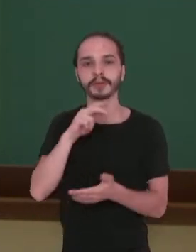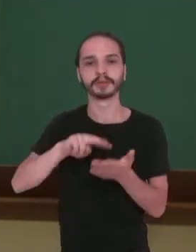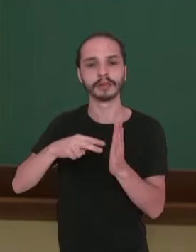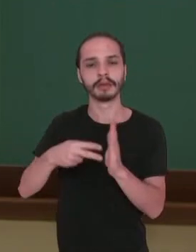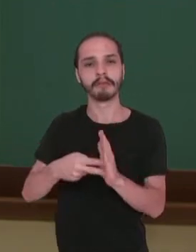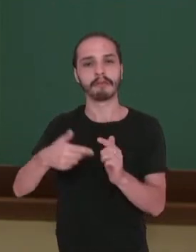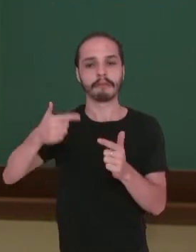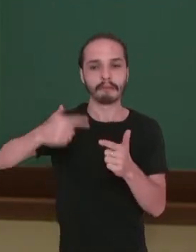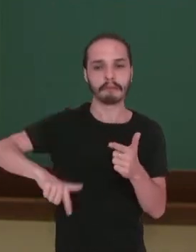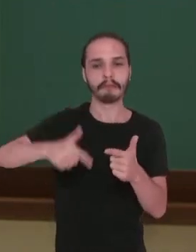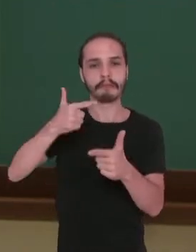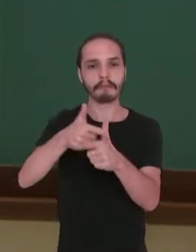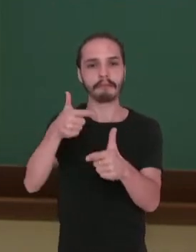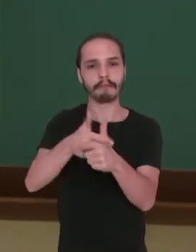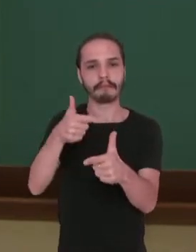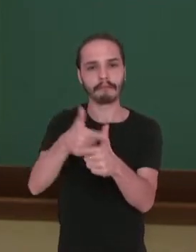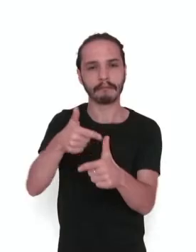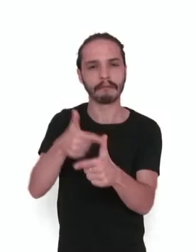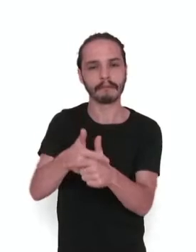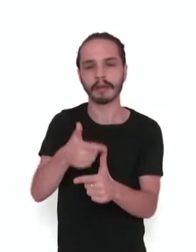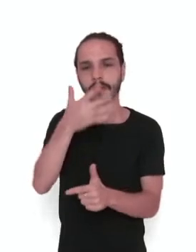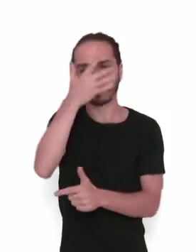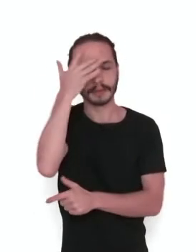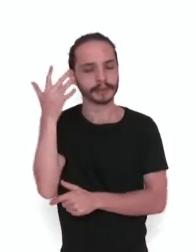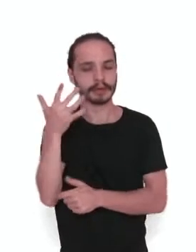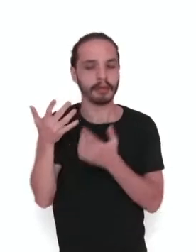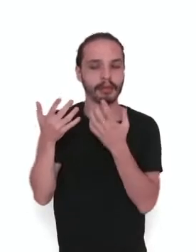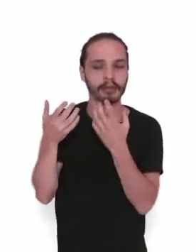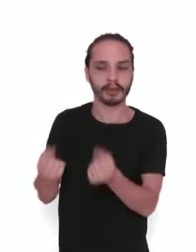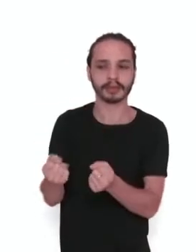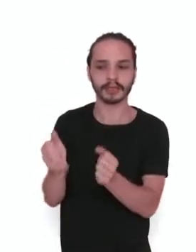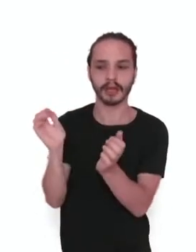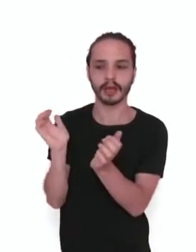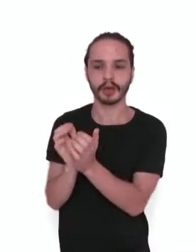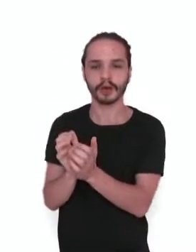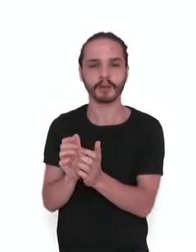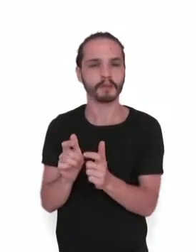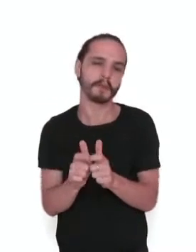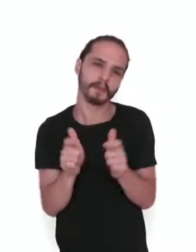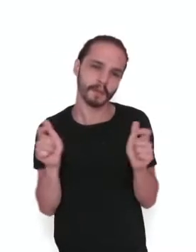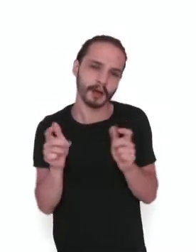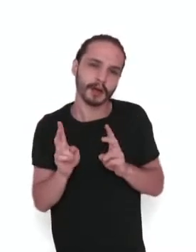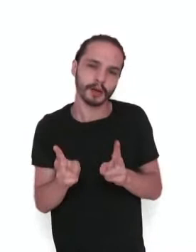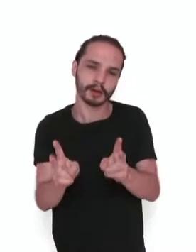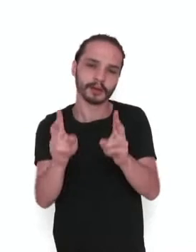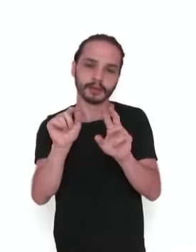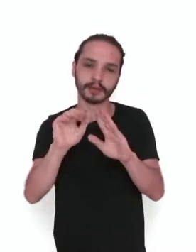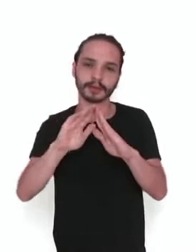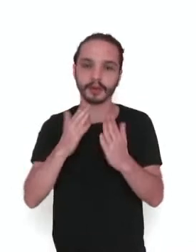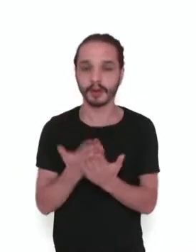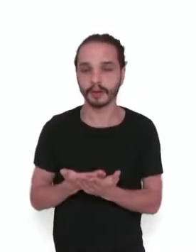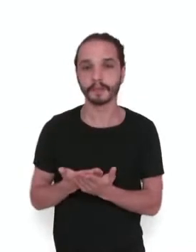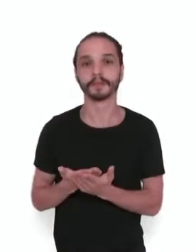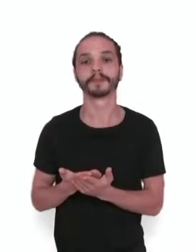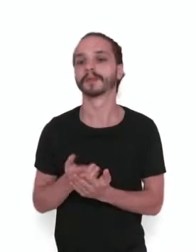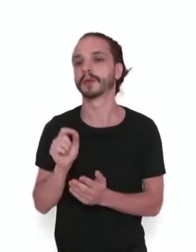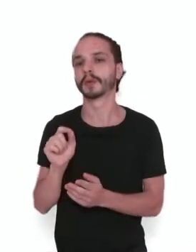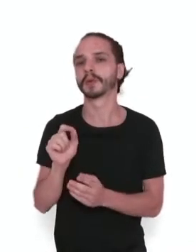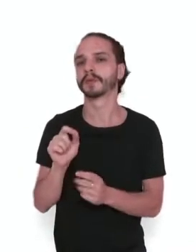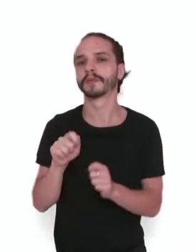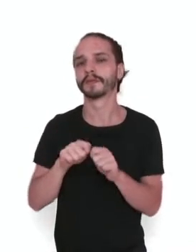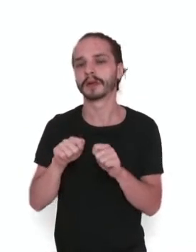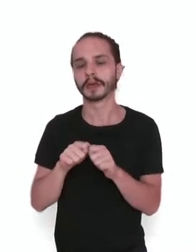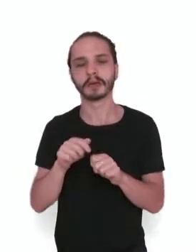repetitivos contra o indivíduo que não é aceito por um grupo, geralmente na escola. A prática consiste em um conjunto